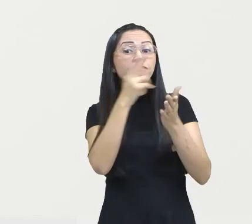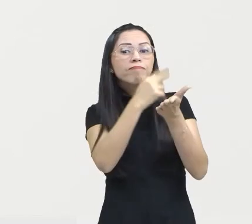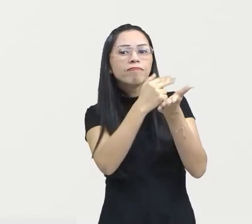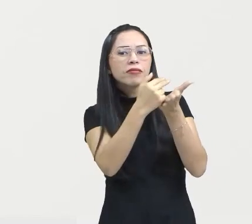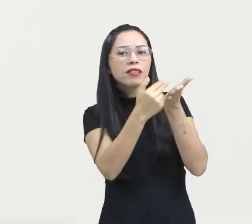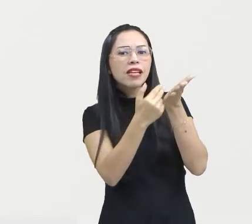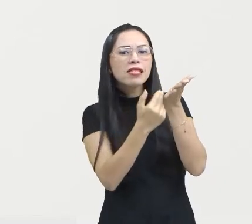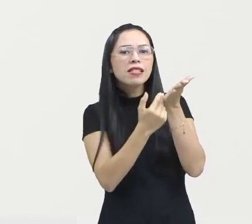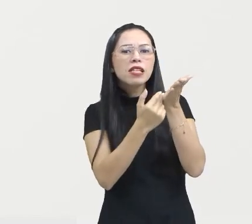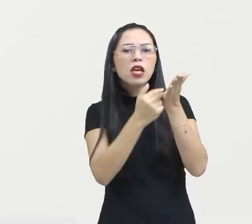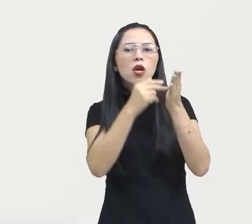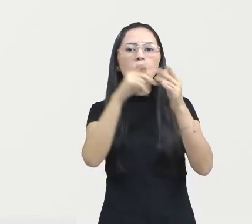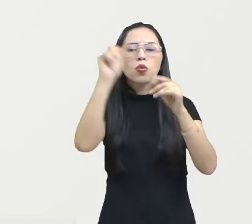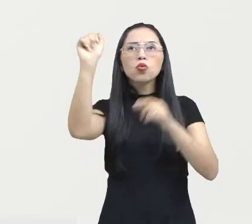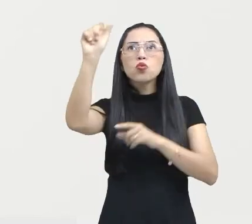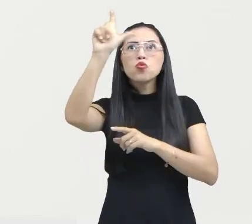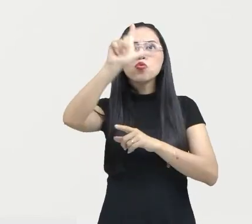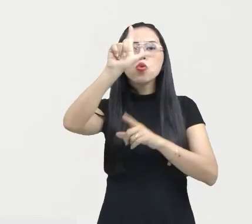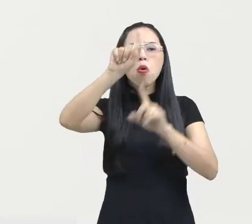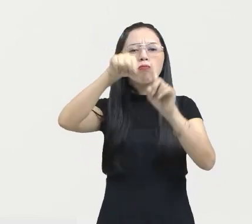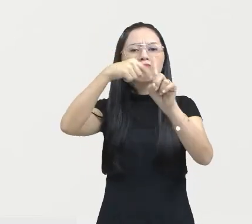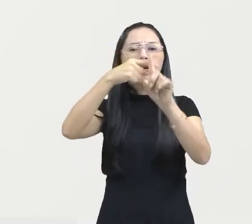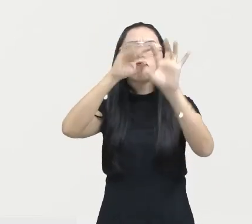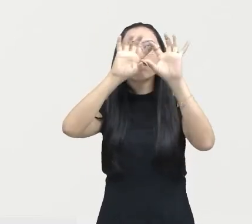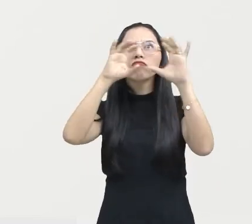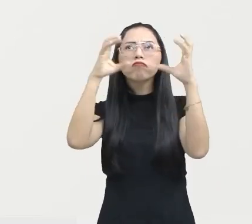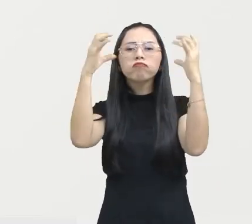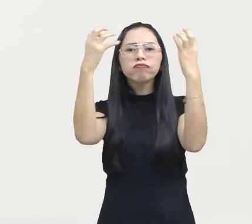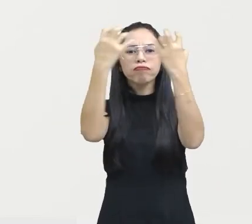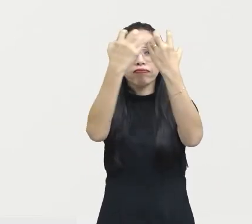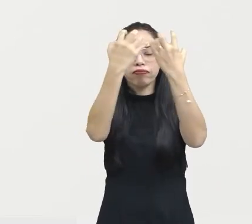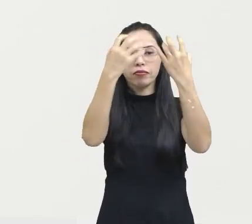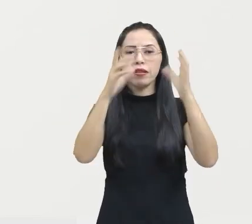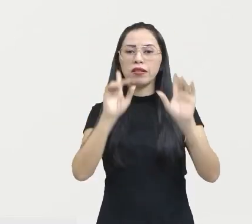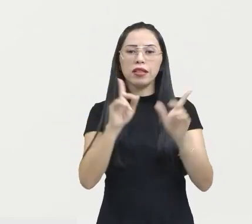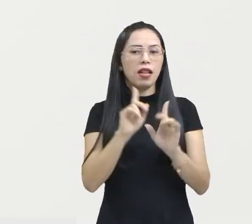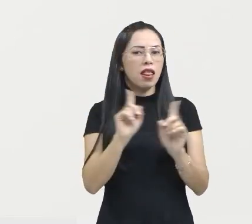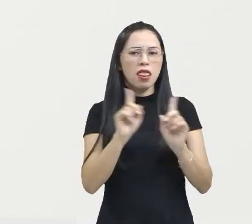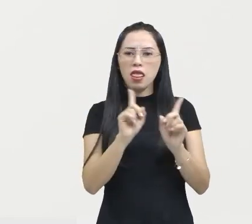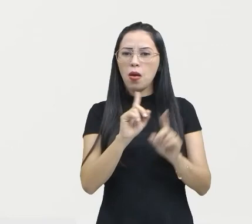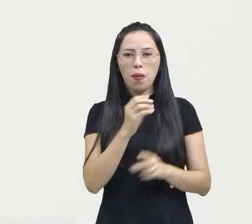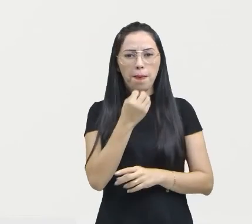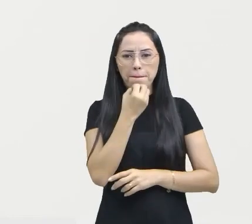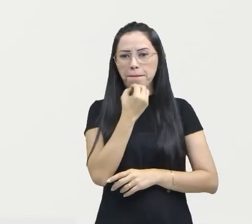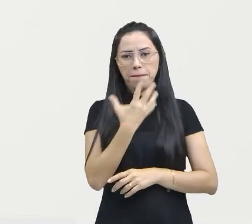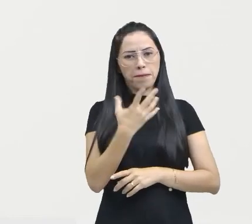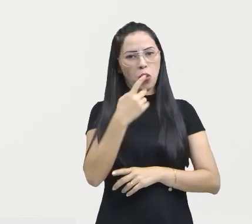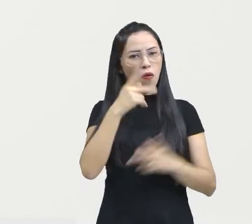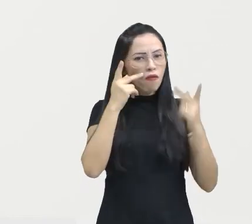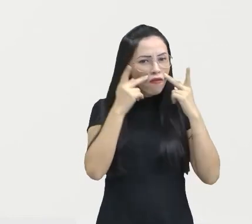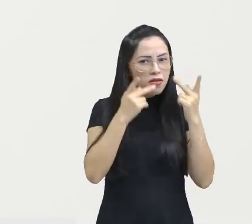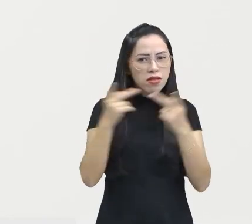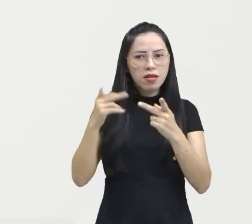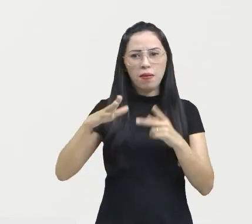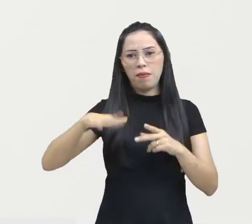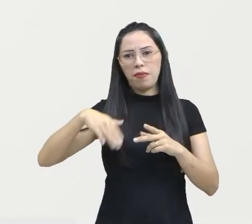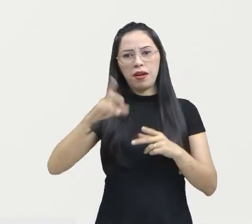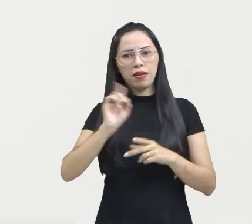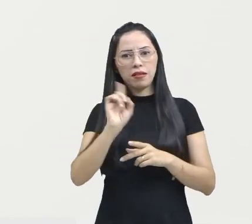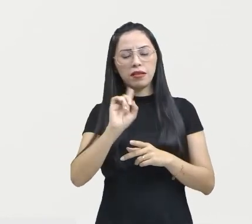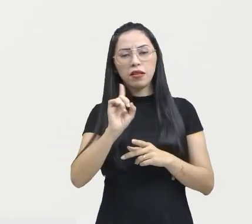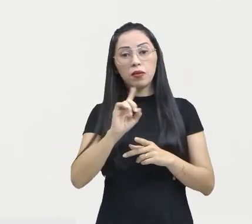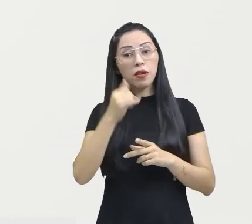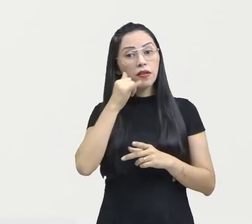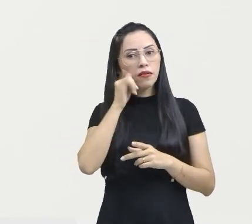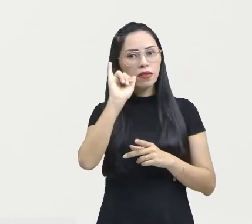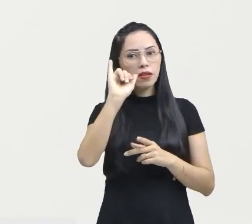Com nuvens. Bom, ainda não é um bom dia para ir à praia. Até que o sol aparece, mas com